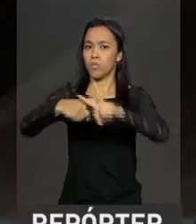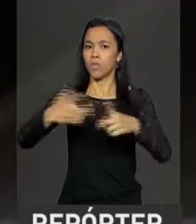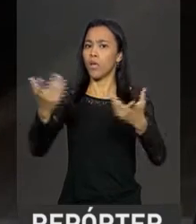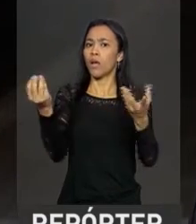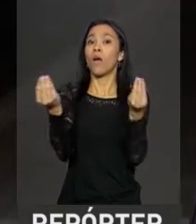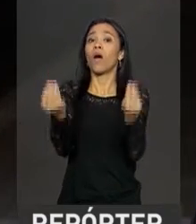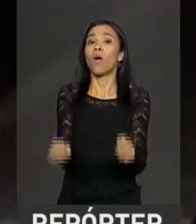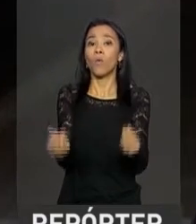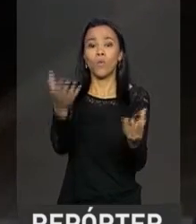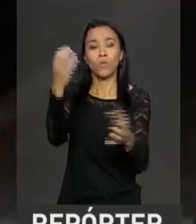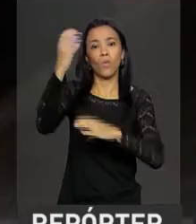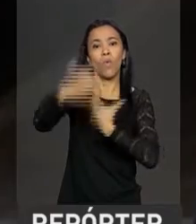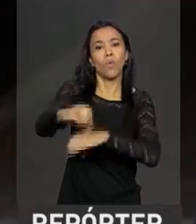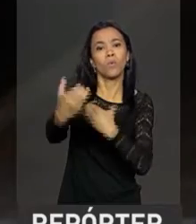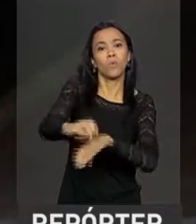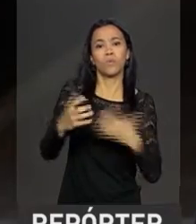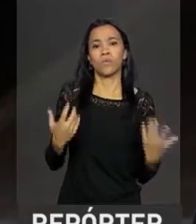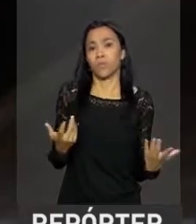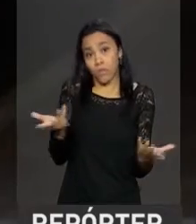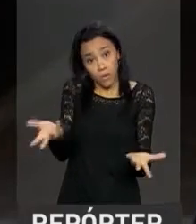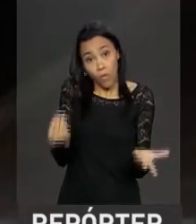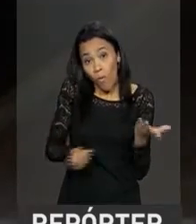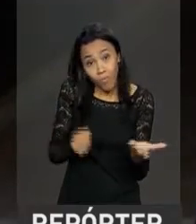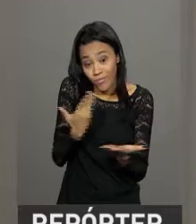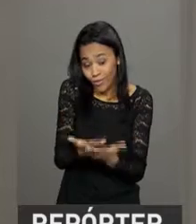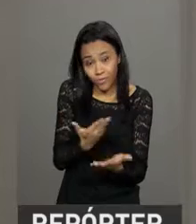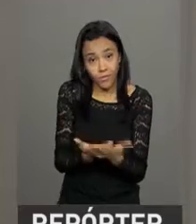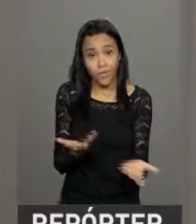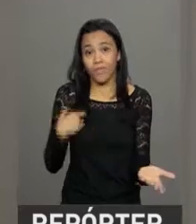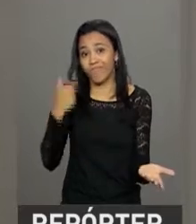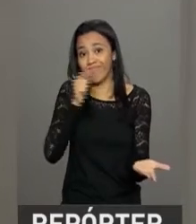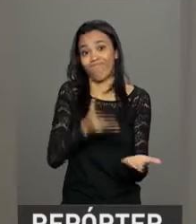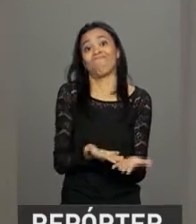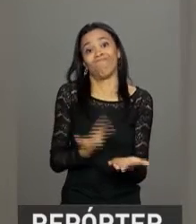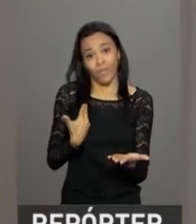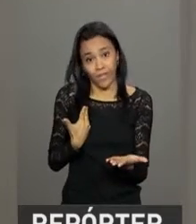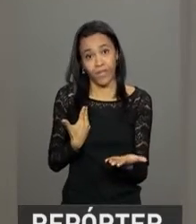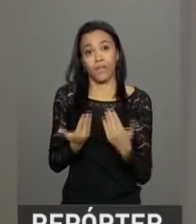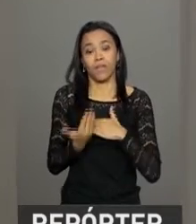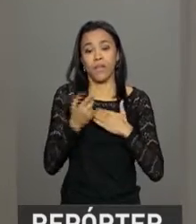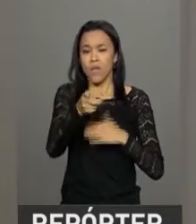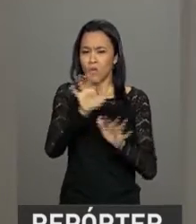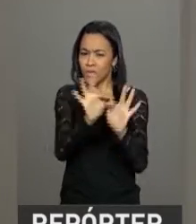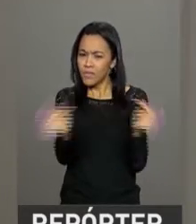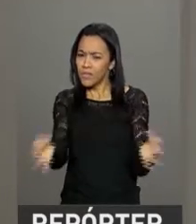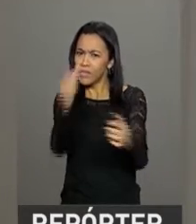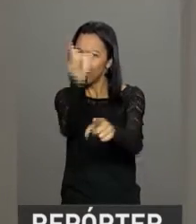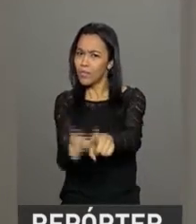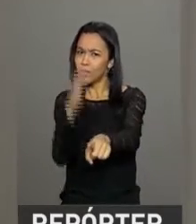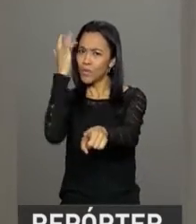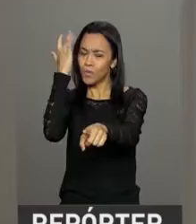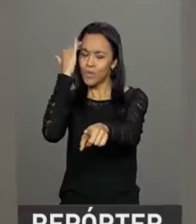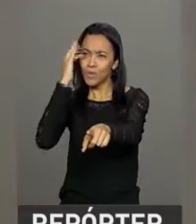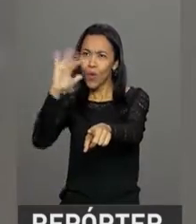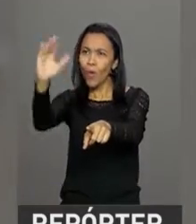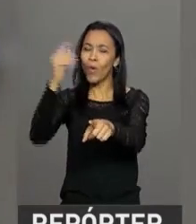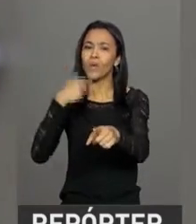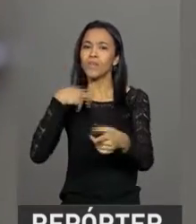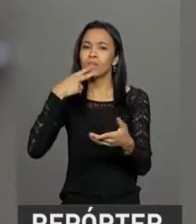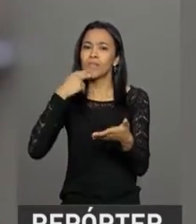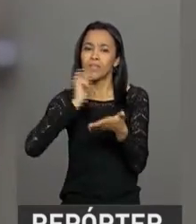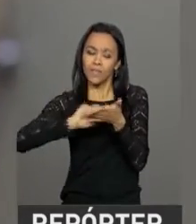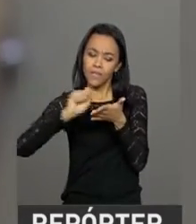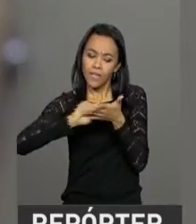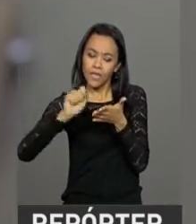público e não existe outra maneira a não ser através do estudo o sonho de villani é mais simples quero escrever recadinhos na